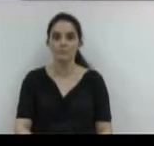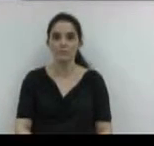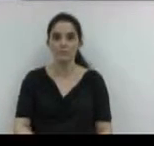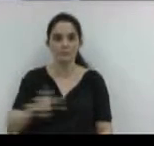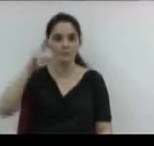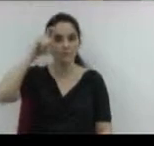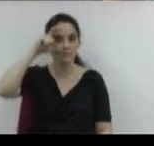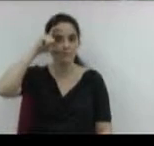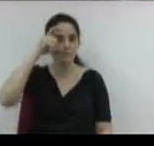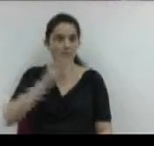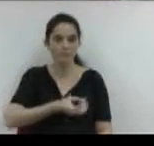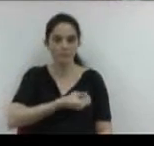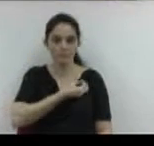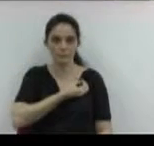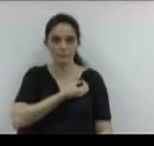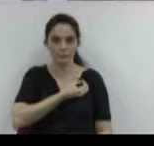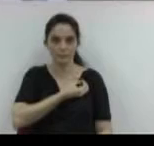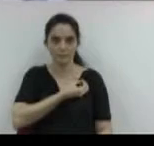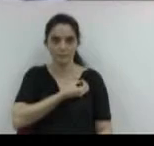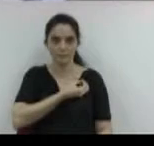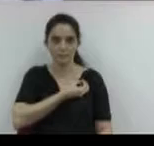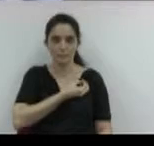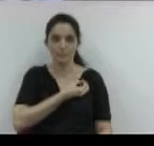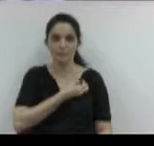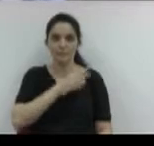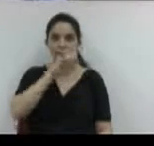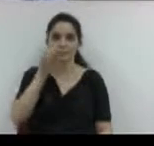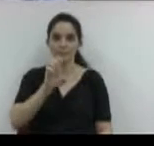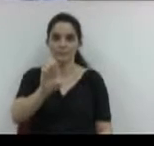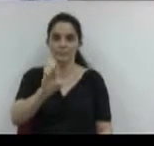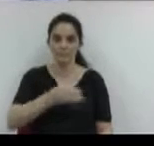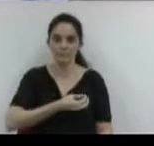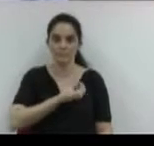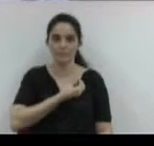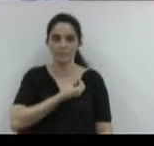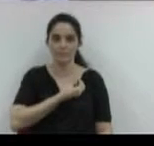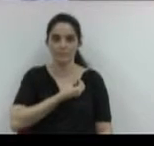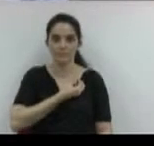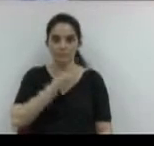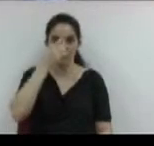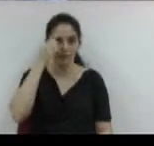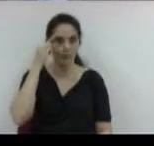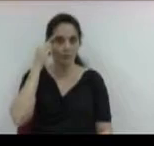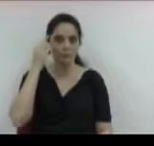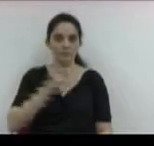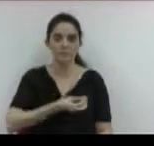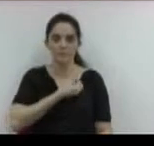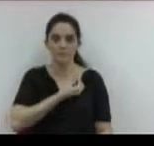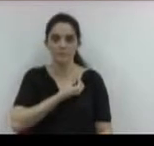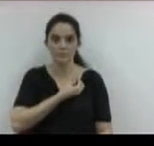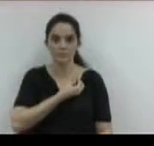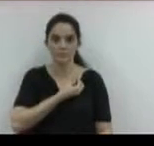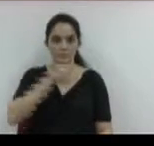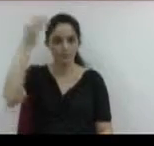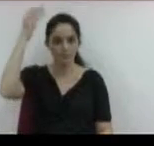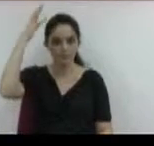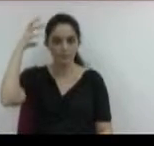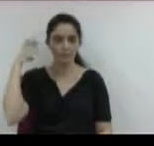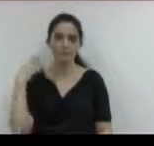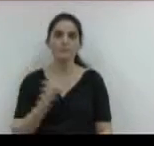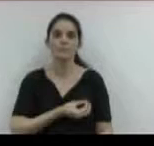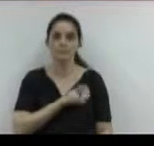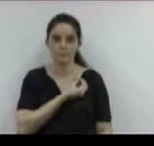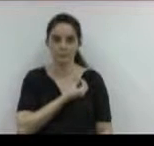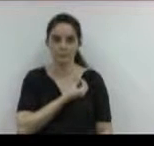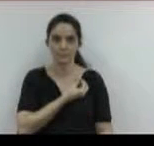Faride. Presente. Zé Damix. Presente. Dr. Júlio. Presente. Lubogo. Presente.